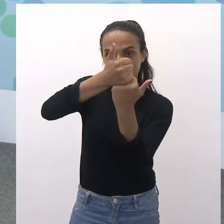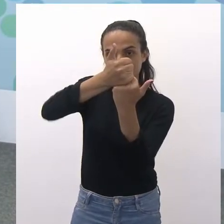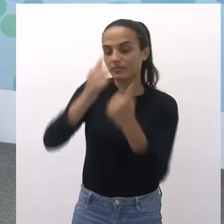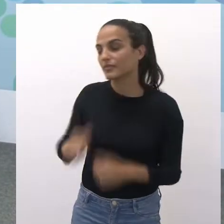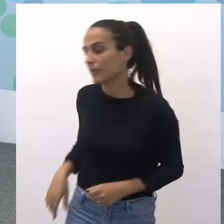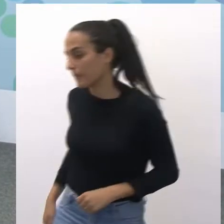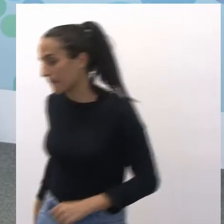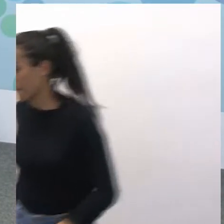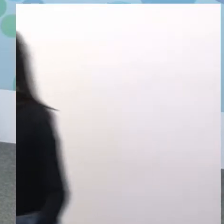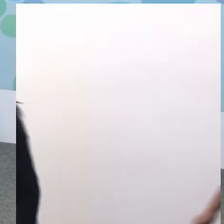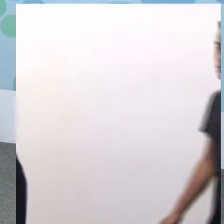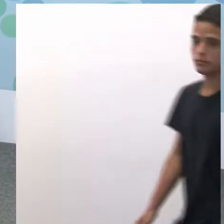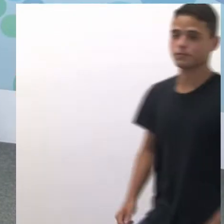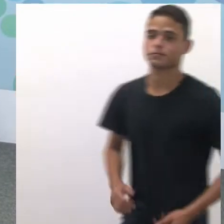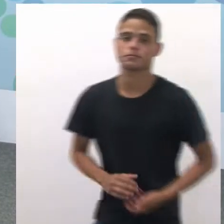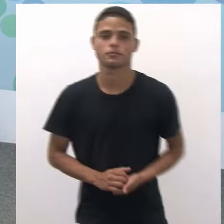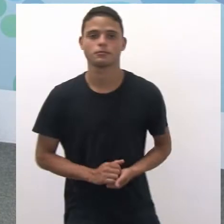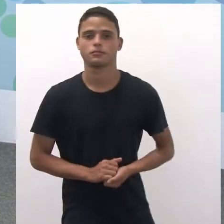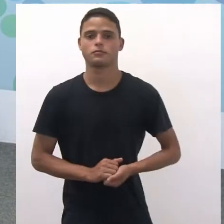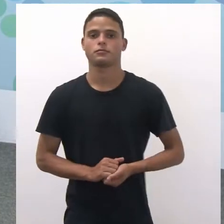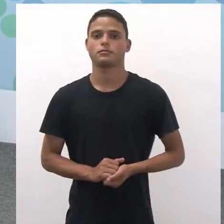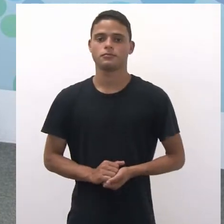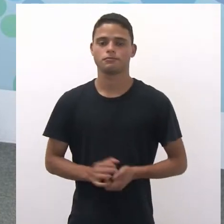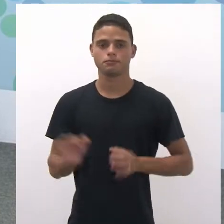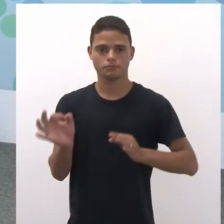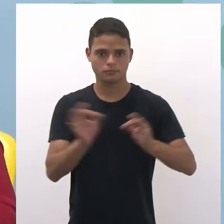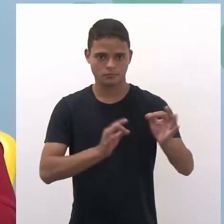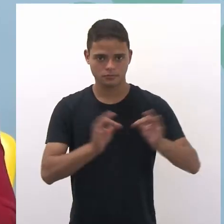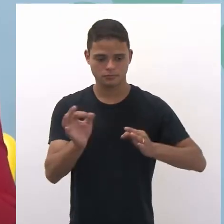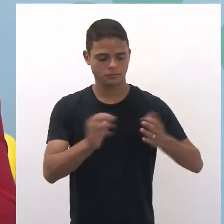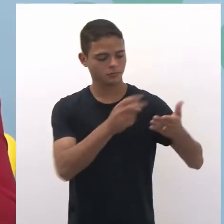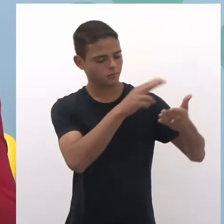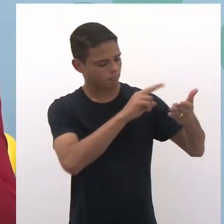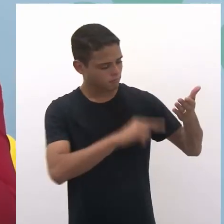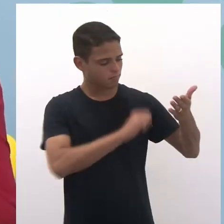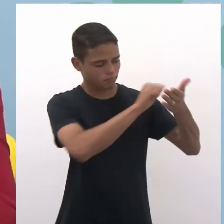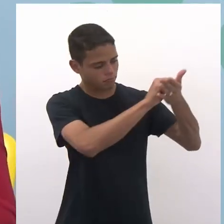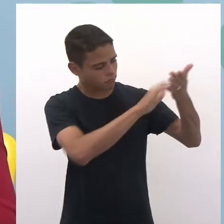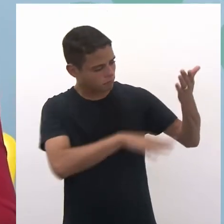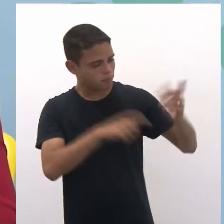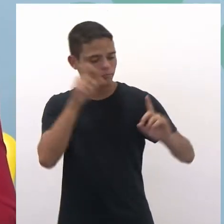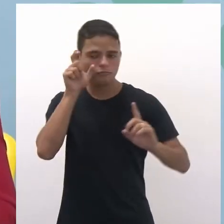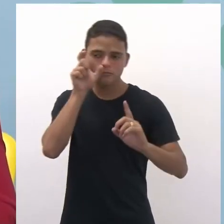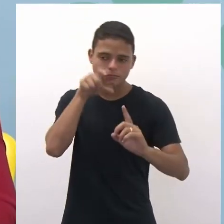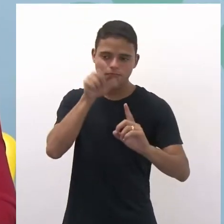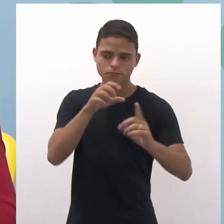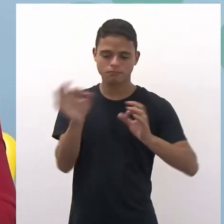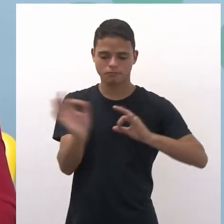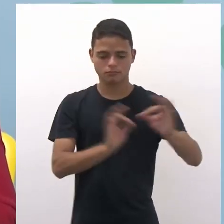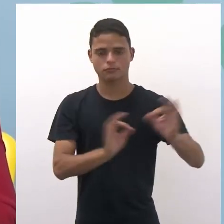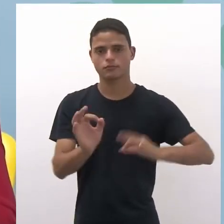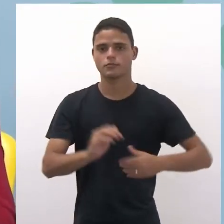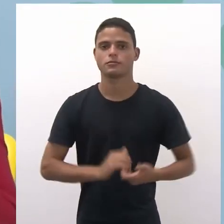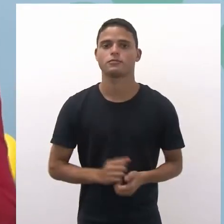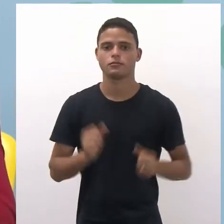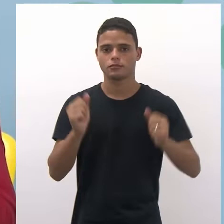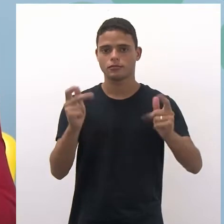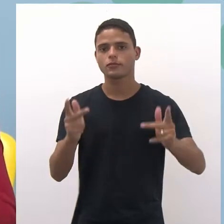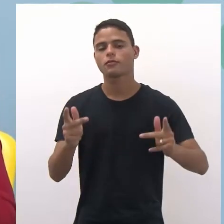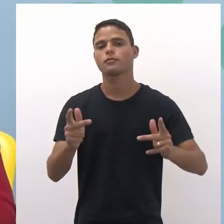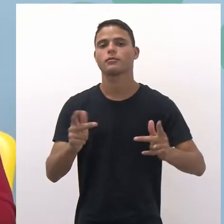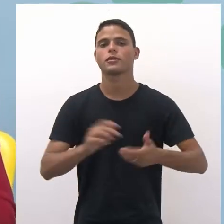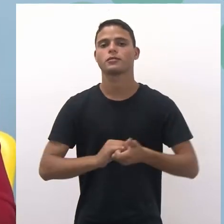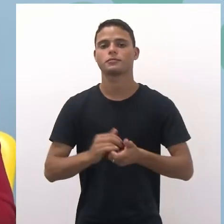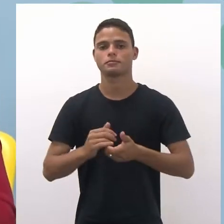elaboração de uma escrita por meio de uma atividade mais crítica, mais desenvolvida, ok?